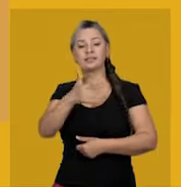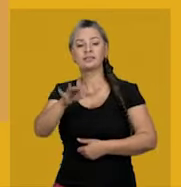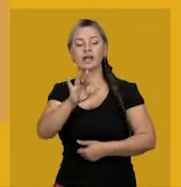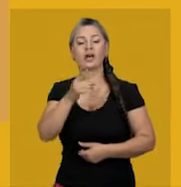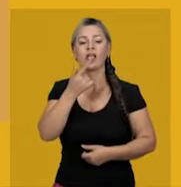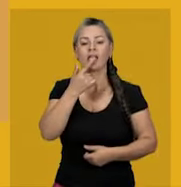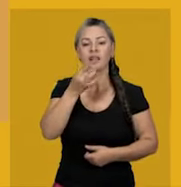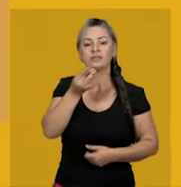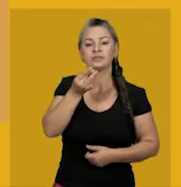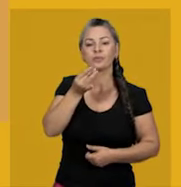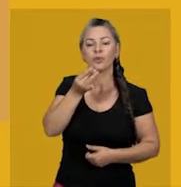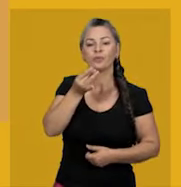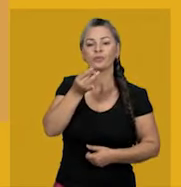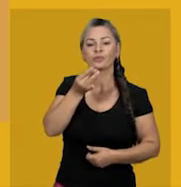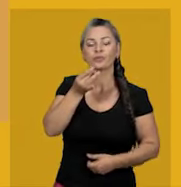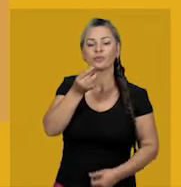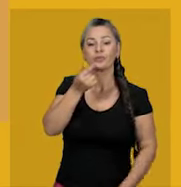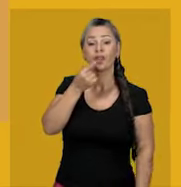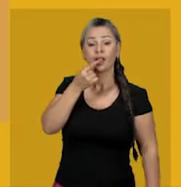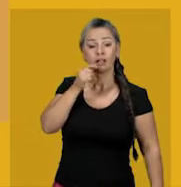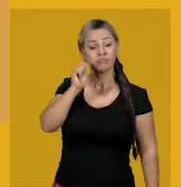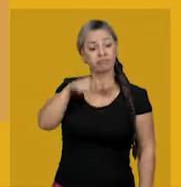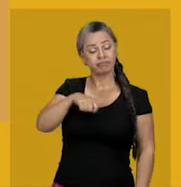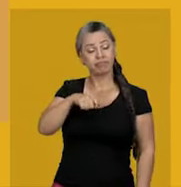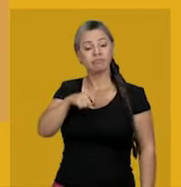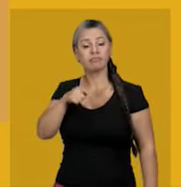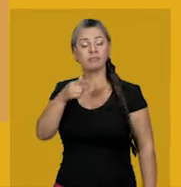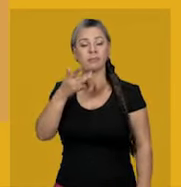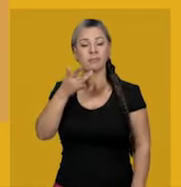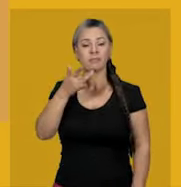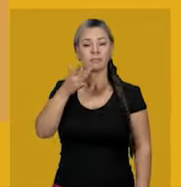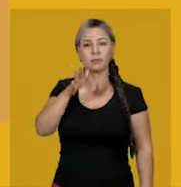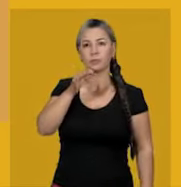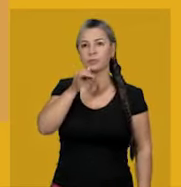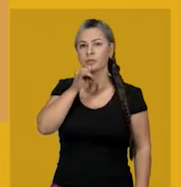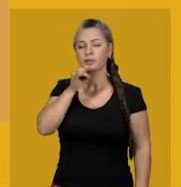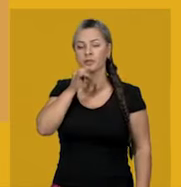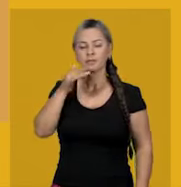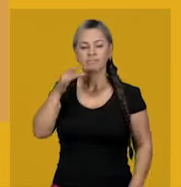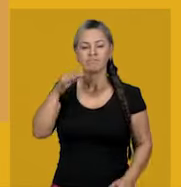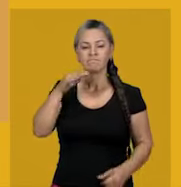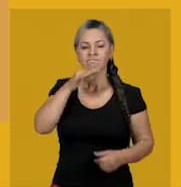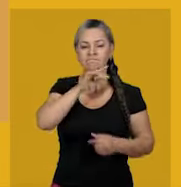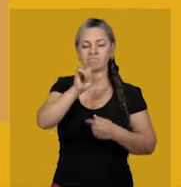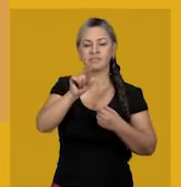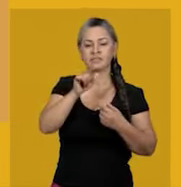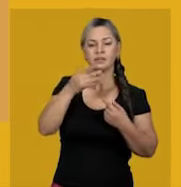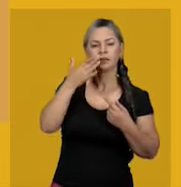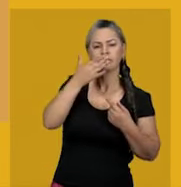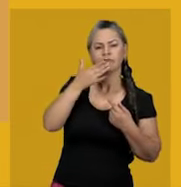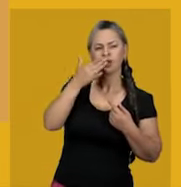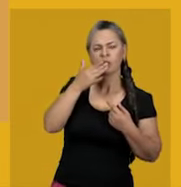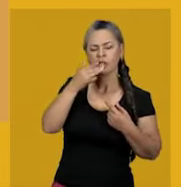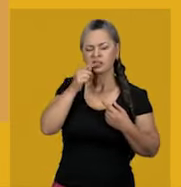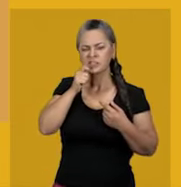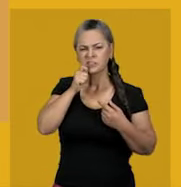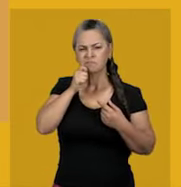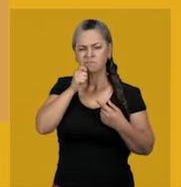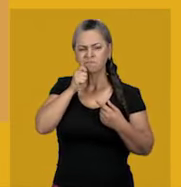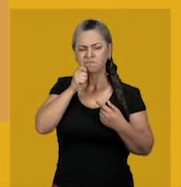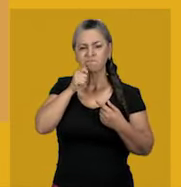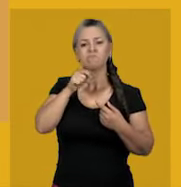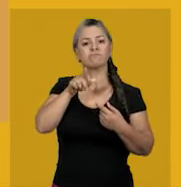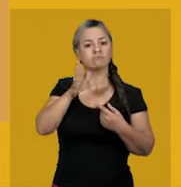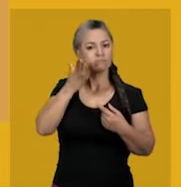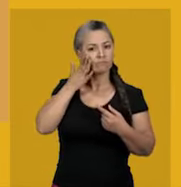Com sabores que a gente pode sentir, né? Como doce, salgado, amargo. Também